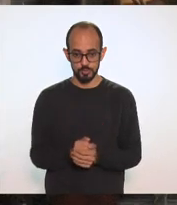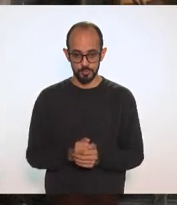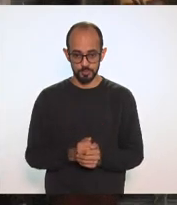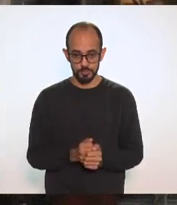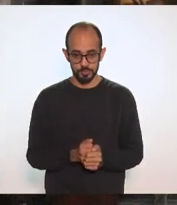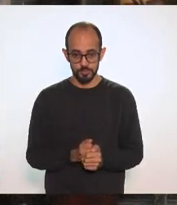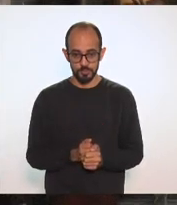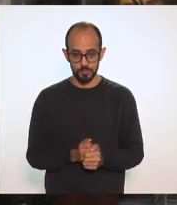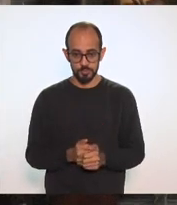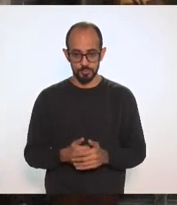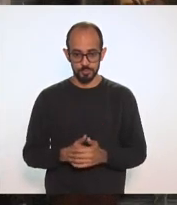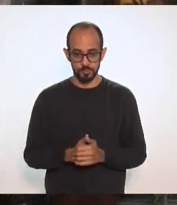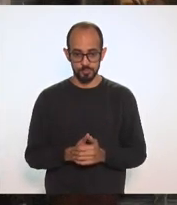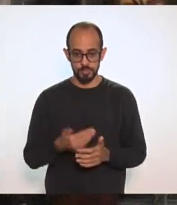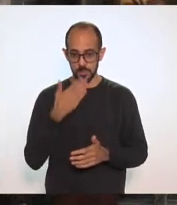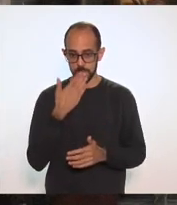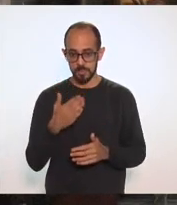do deputado Márcio Canella,